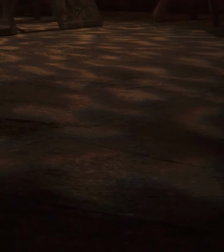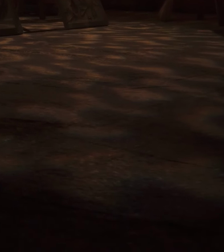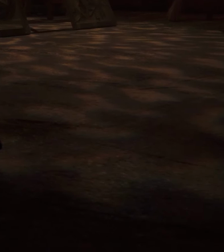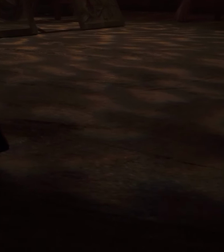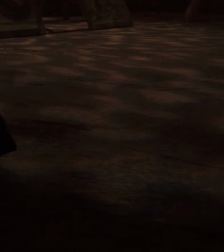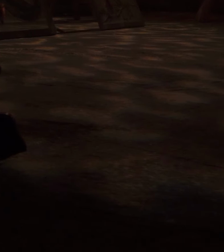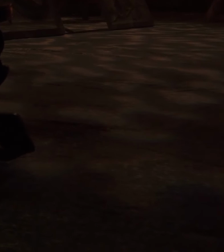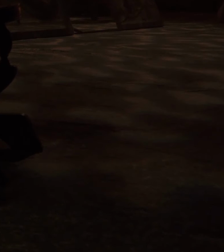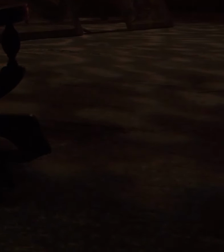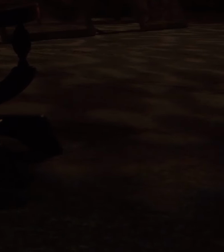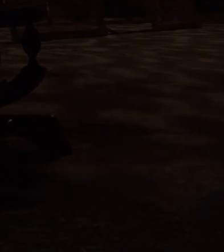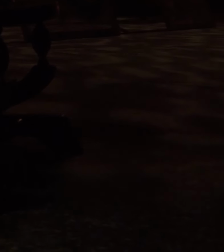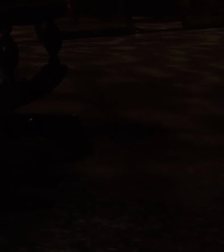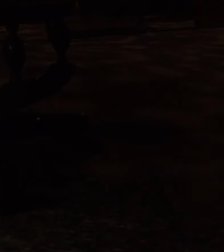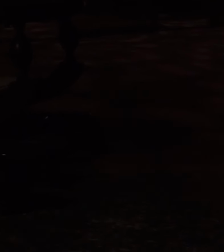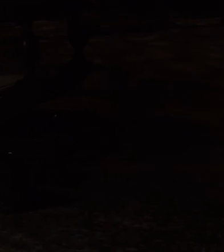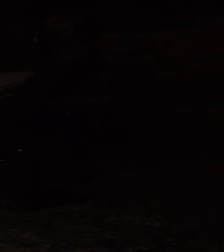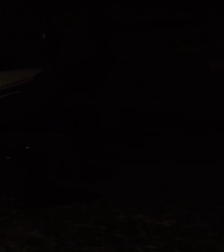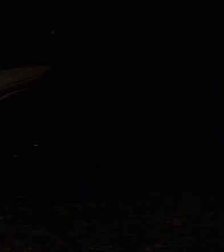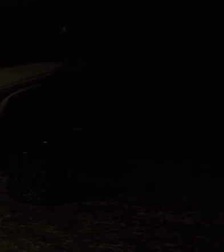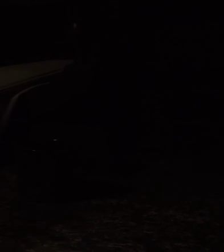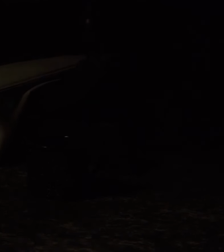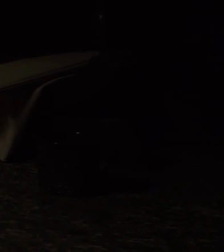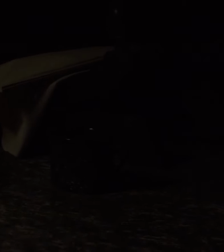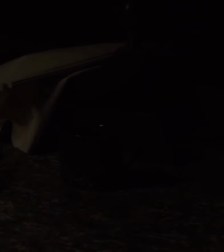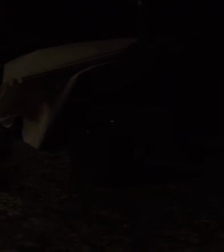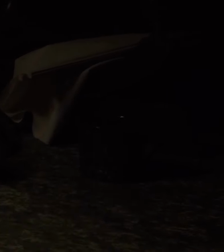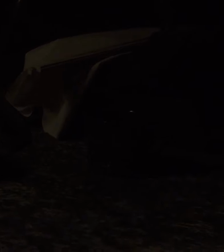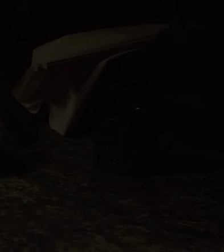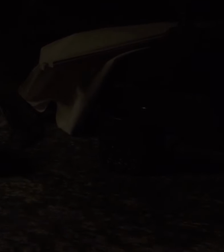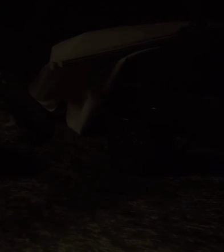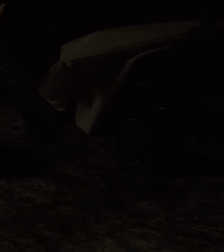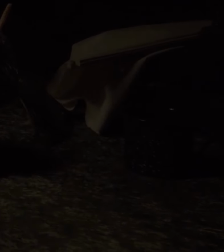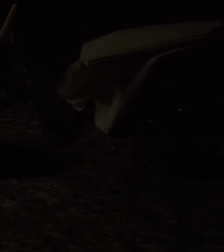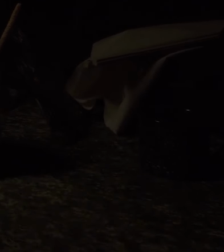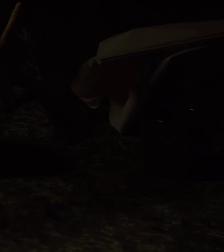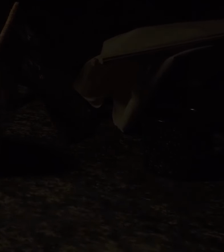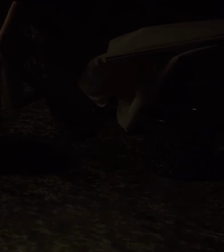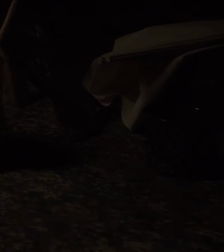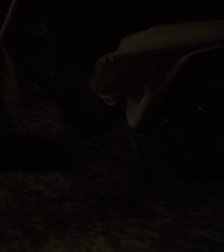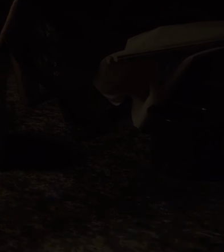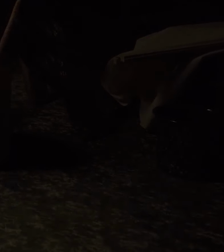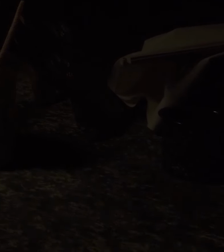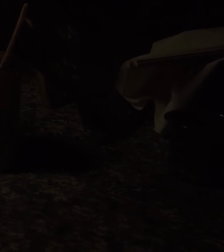Tudo fica escuro. Menos o flipbook. Que gira fazendo voar a mariposa.